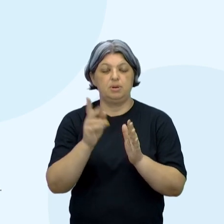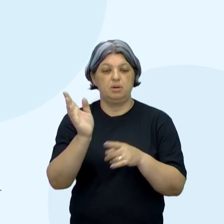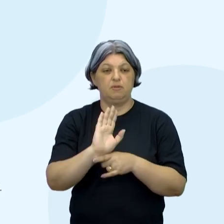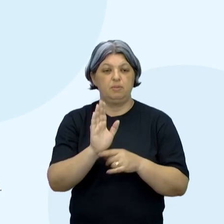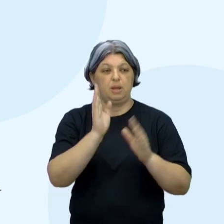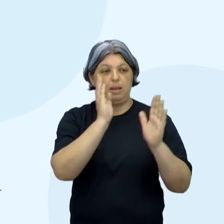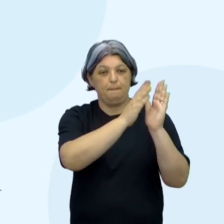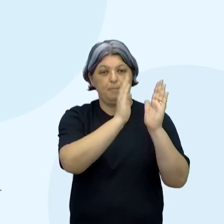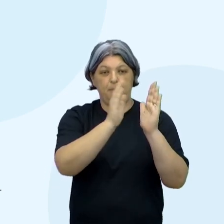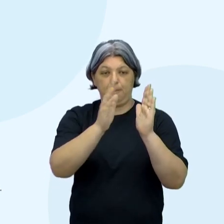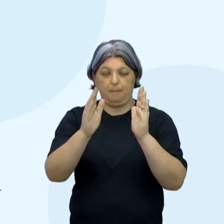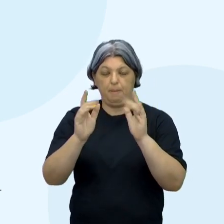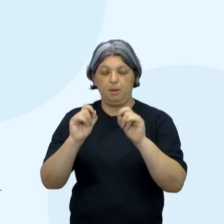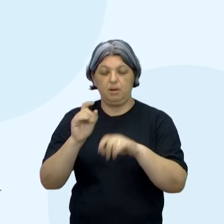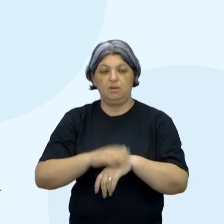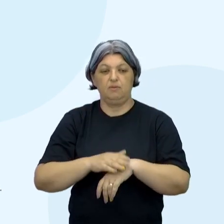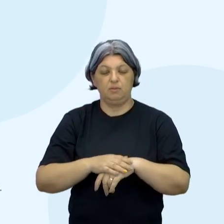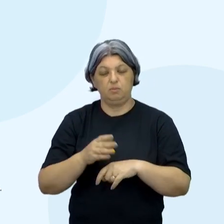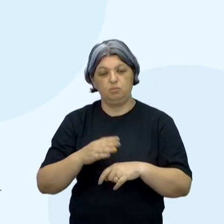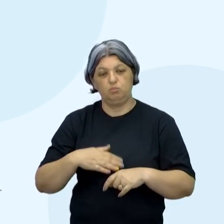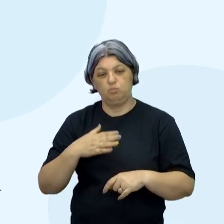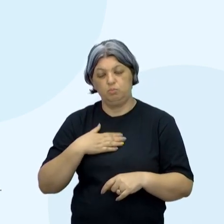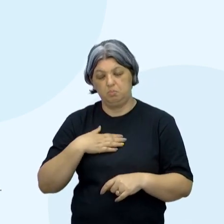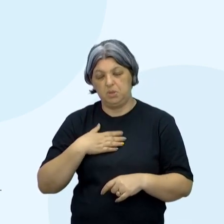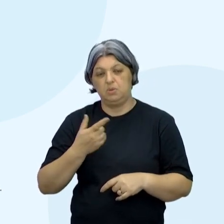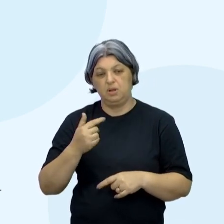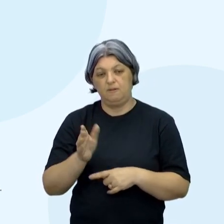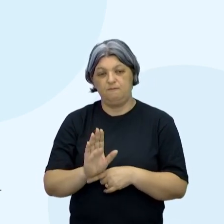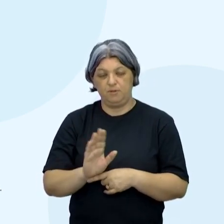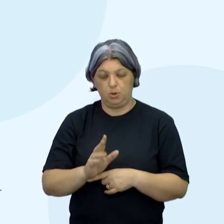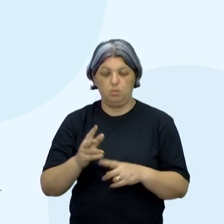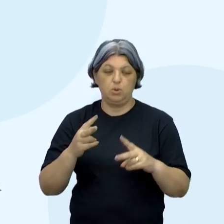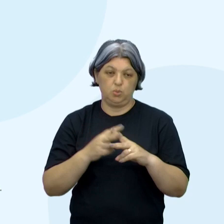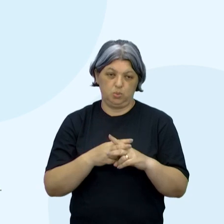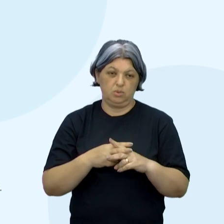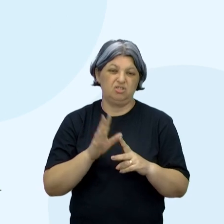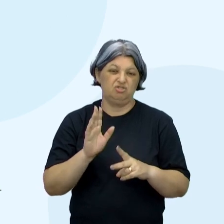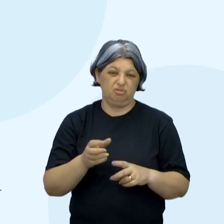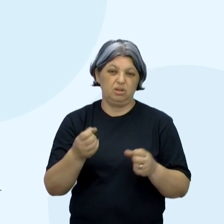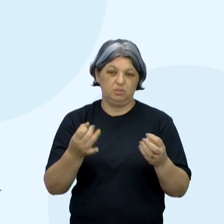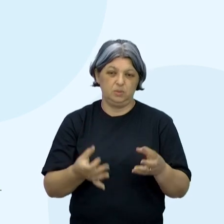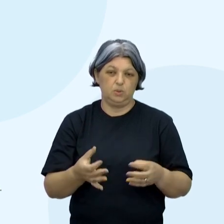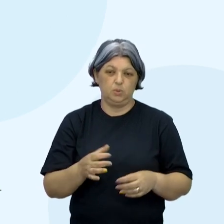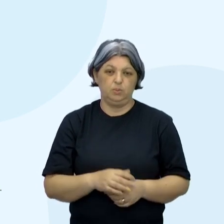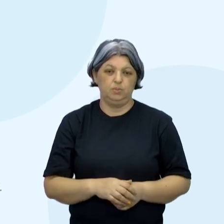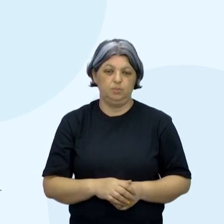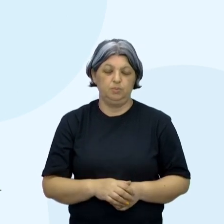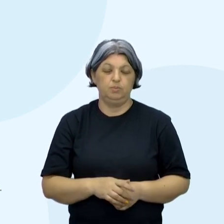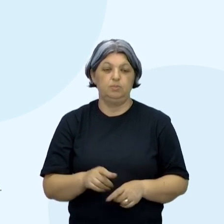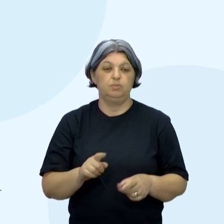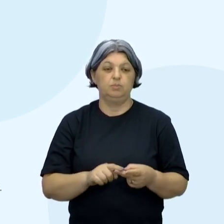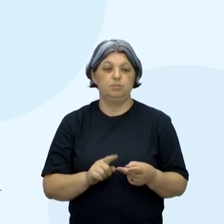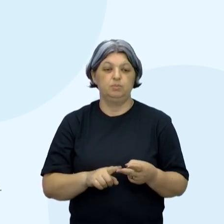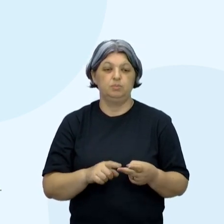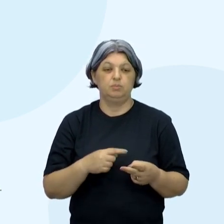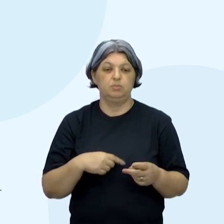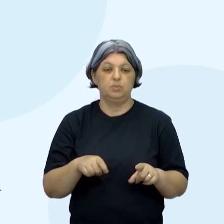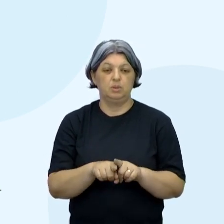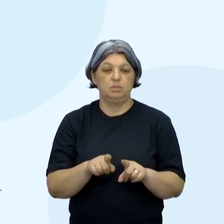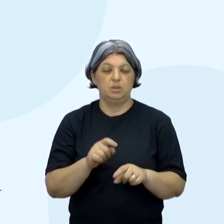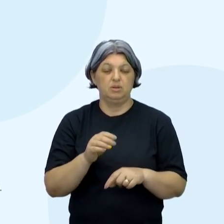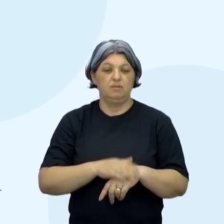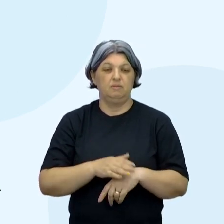seu fez em relação à curadoria, porque o meu foi de filmes, de lutas, então você já falou sobre isso. Falei sobre uma aula que fizemos juntos. Na verdade,